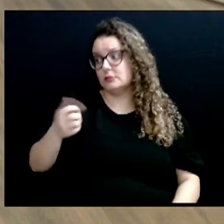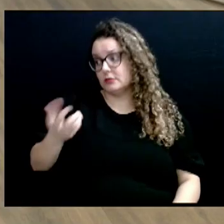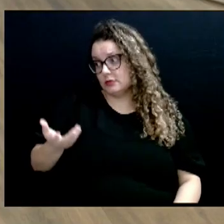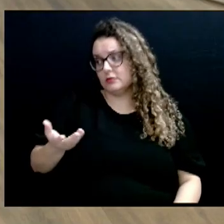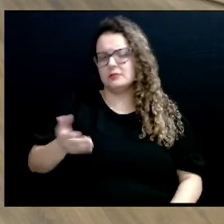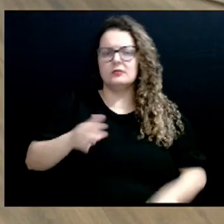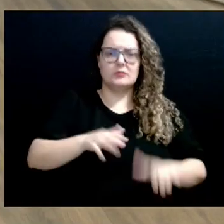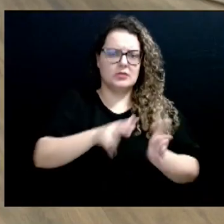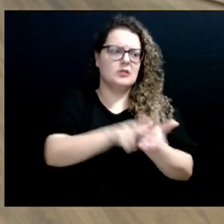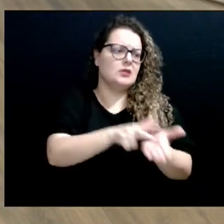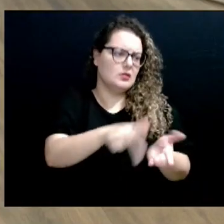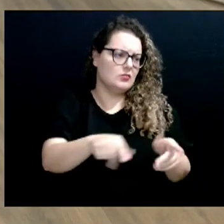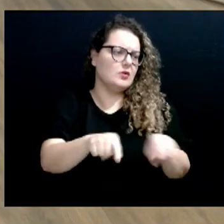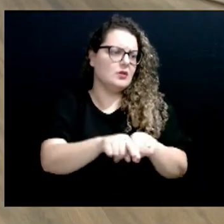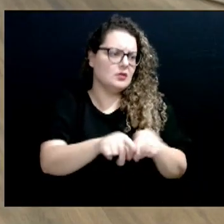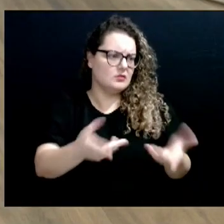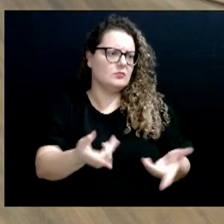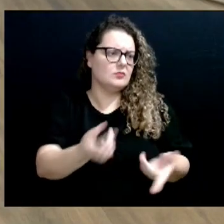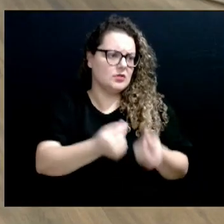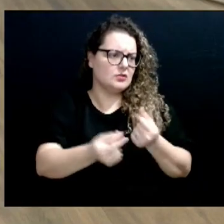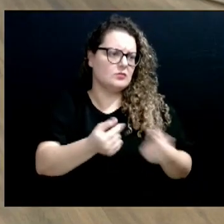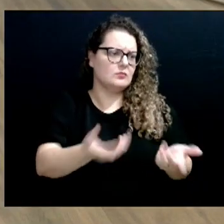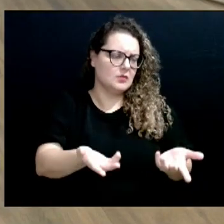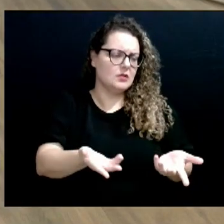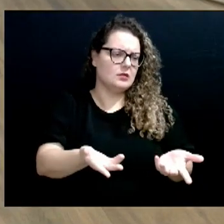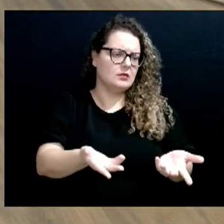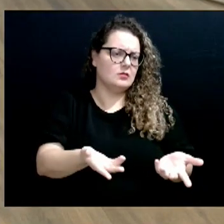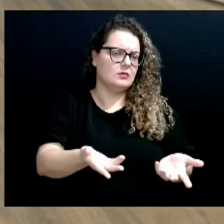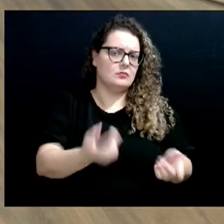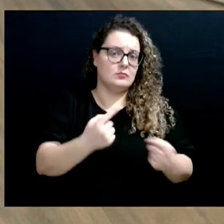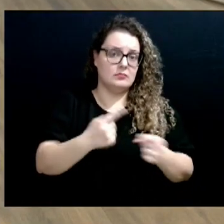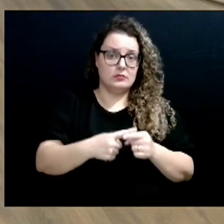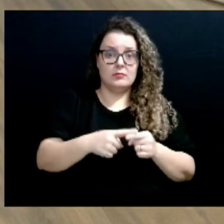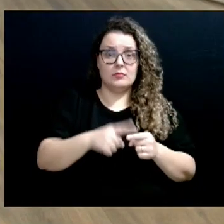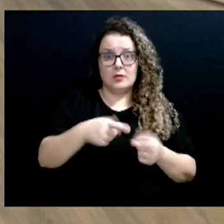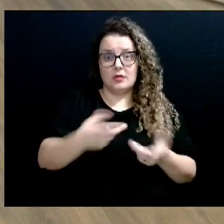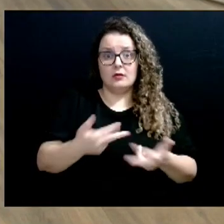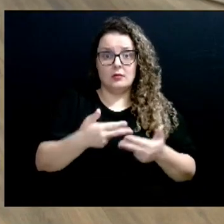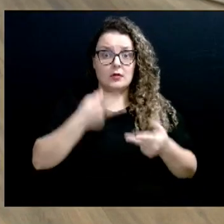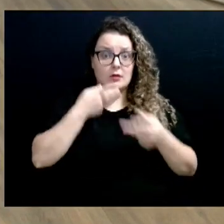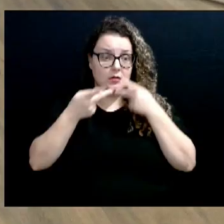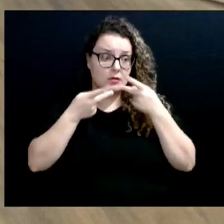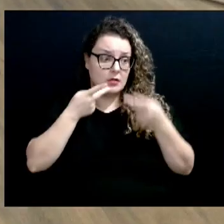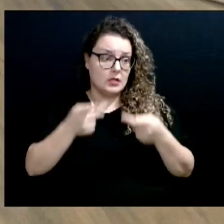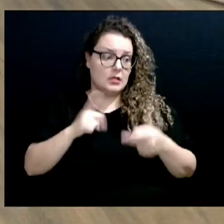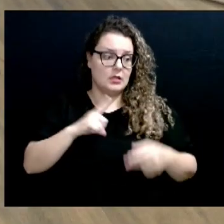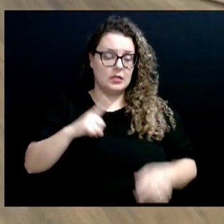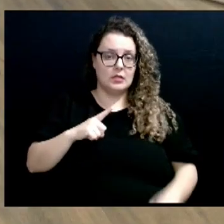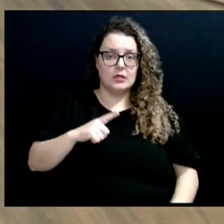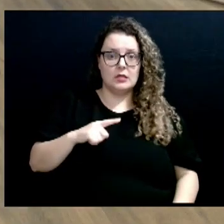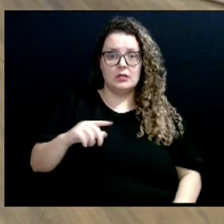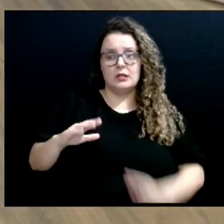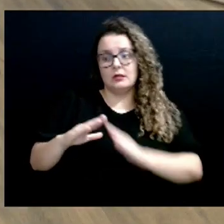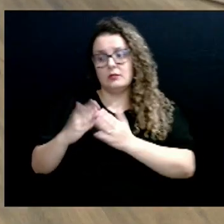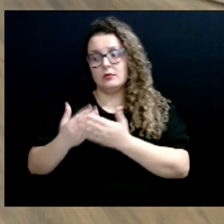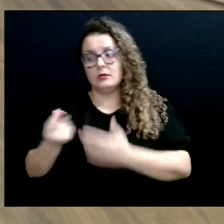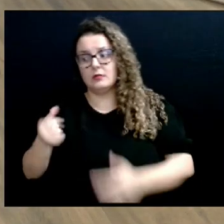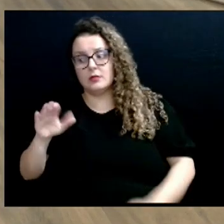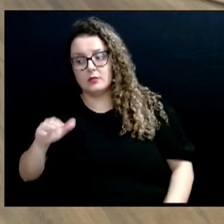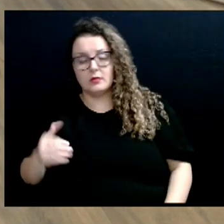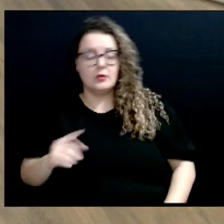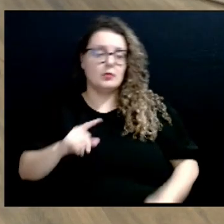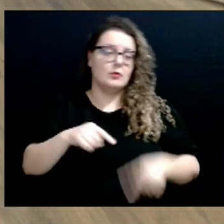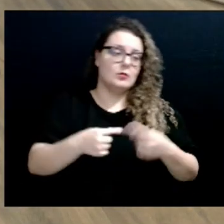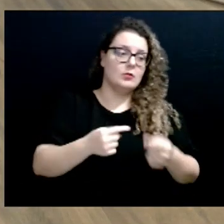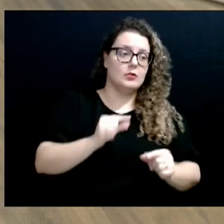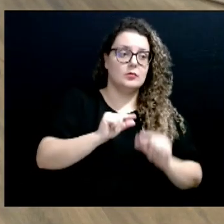também a questão de preço, né? Porque isso é uma coisa que se comenta muito. Ah, tem autoescola que é mais barato, outras cobram um pouco mais